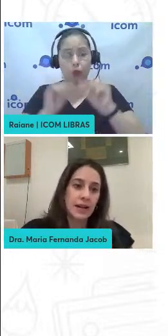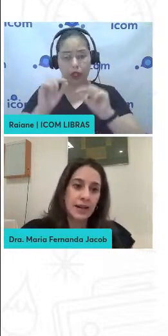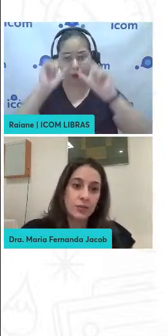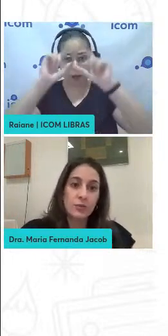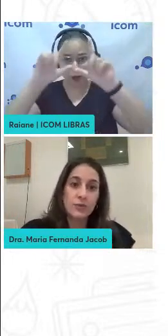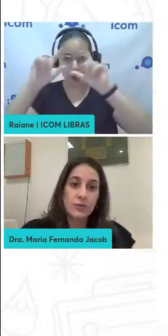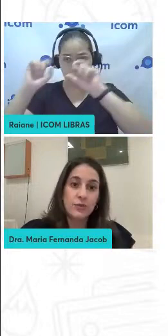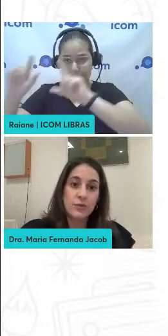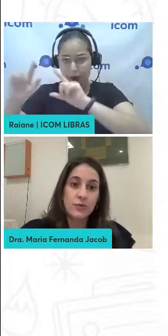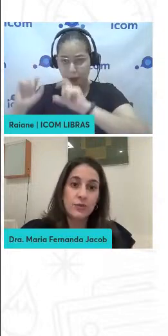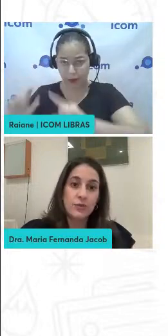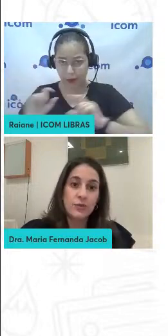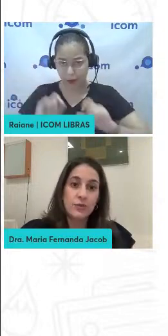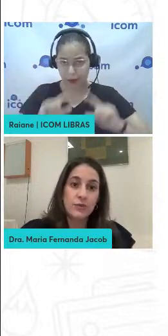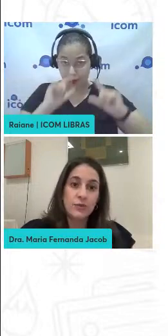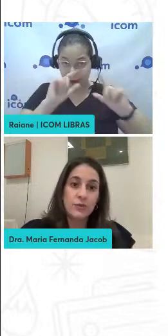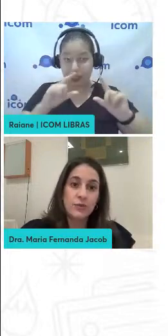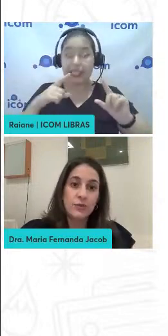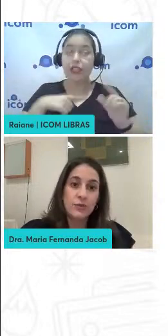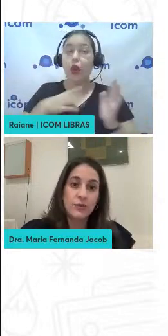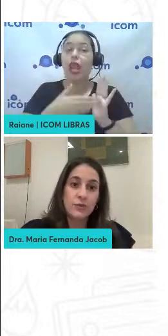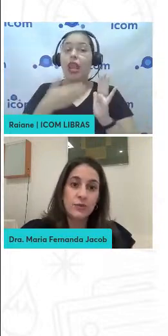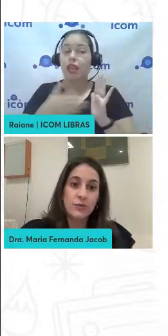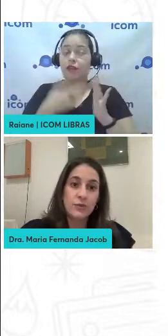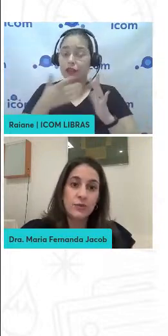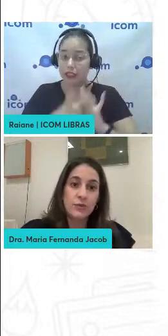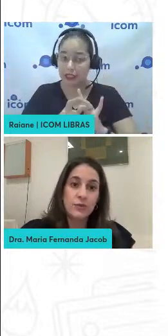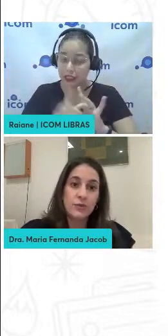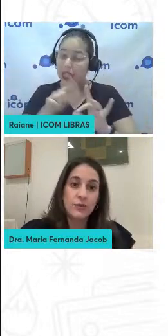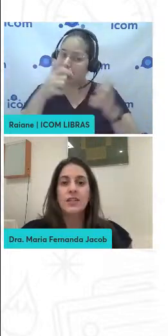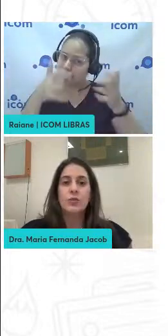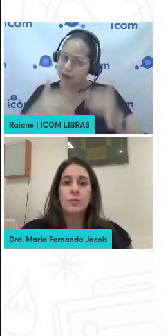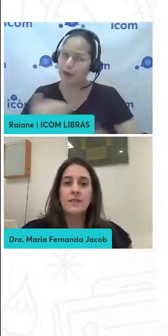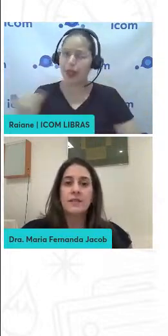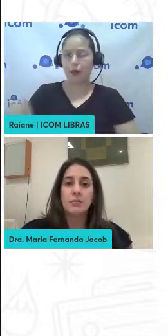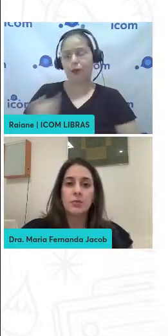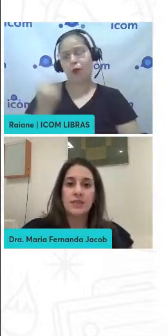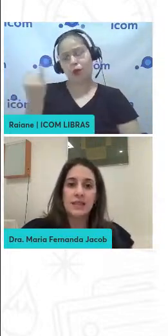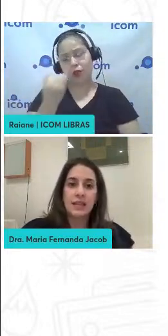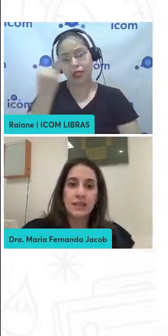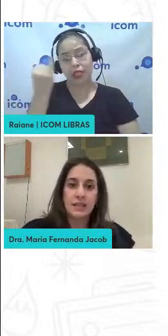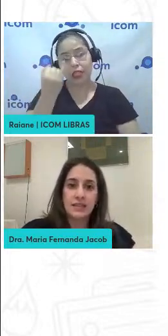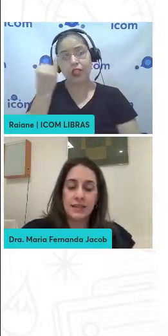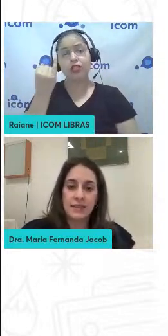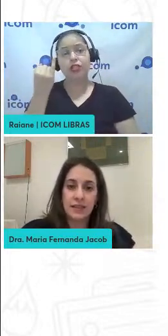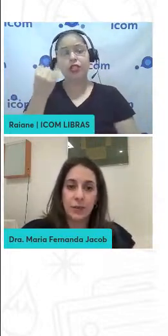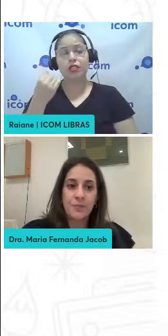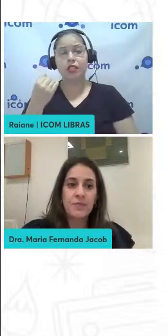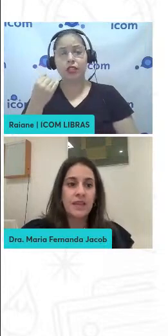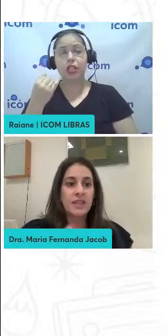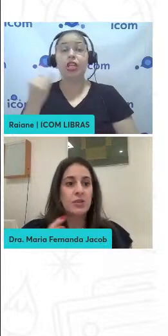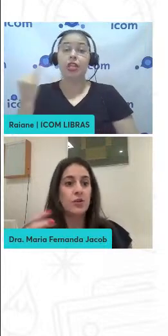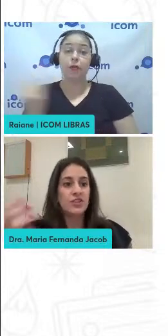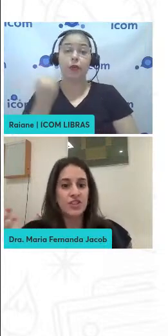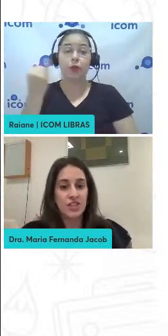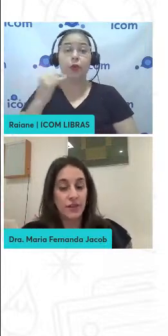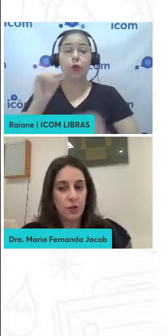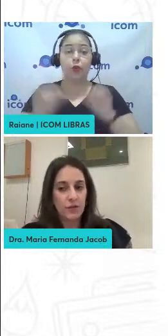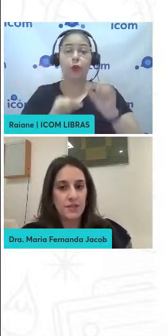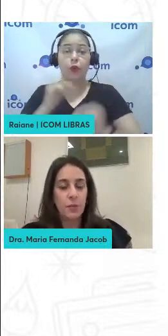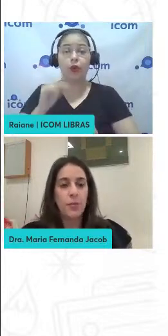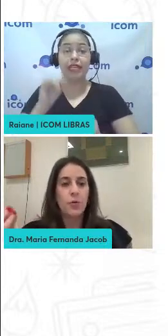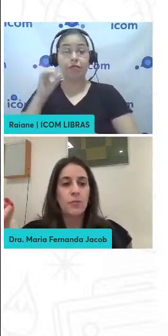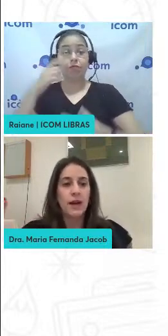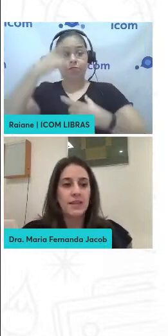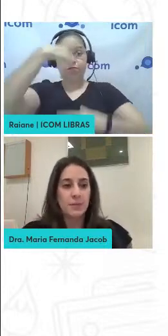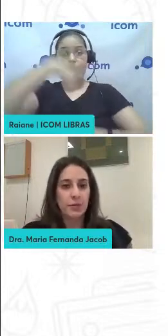pega nos livros que ele deixou, ele fala muito da importância do princípio da centralização, e que hoje a gente vai